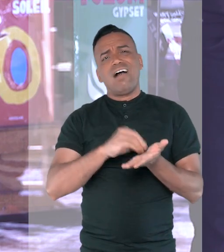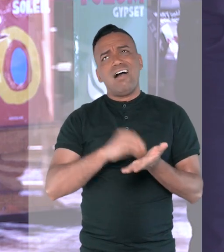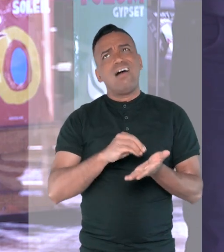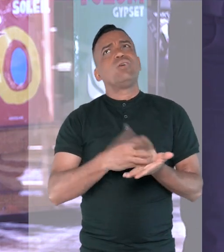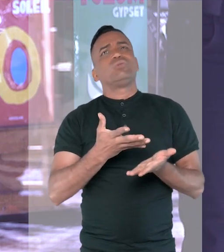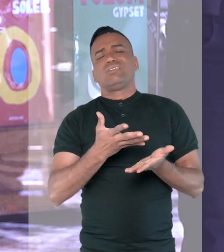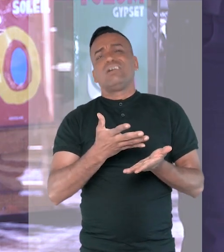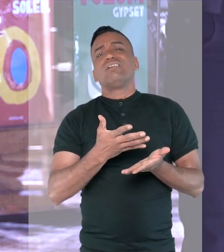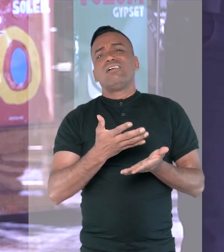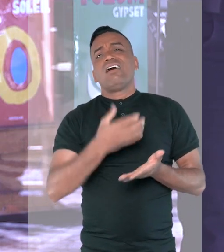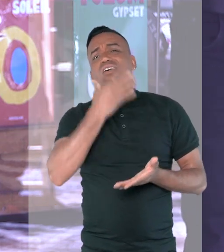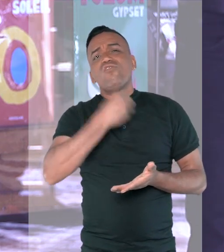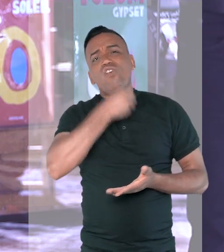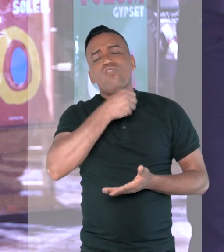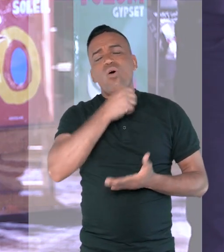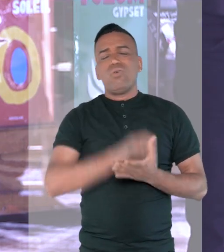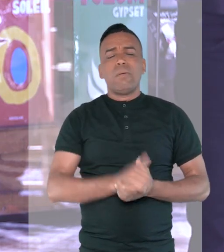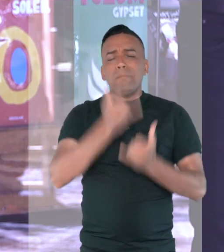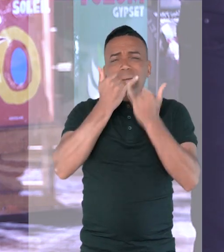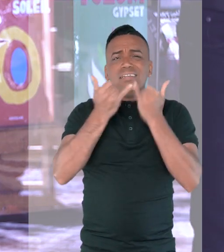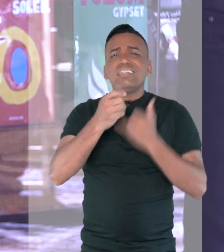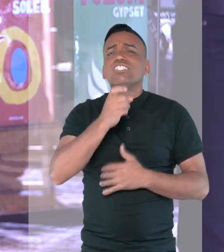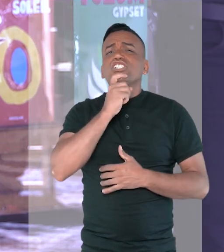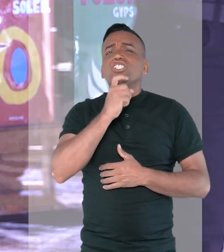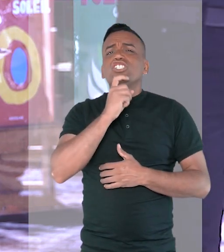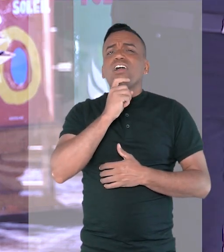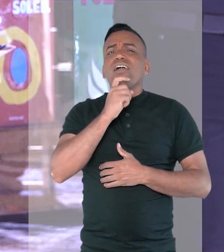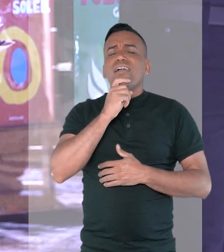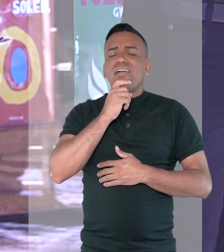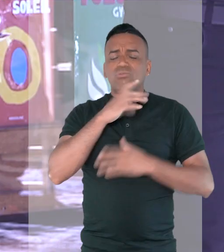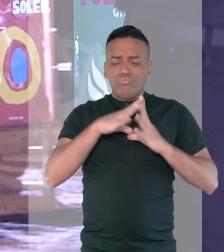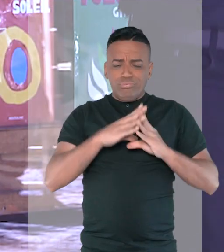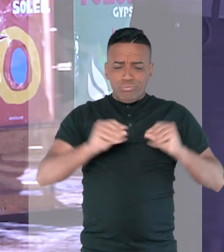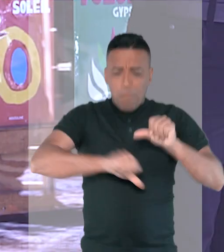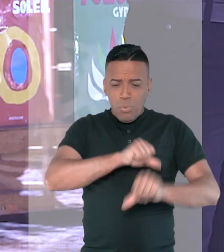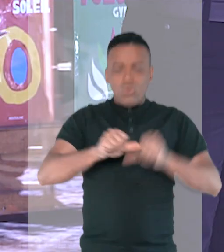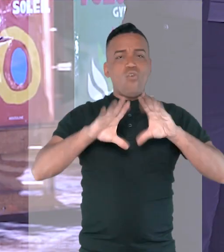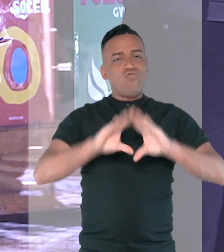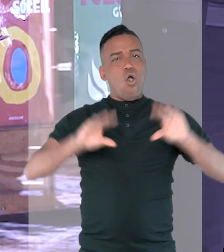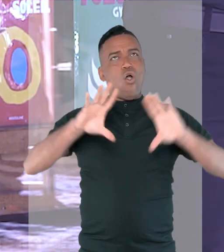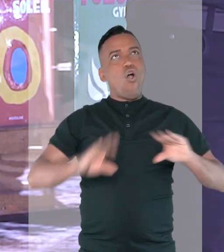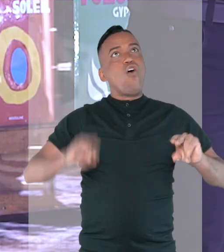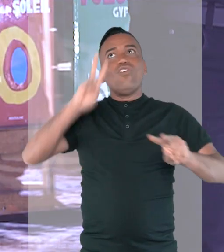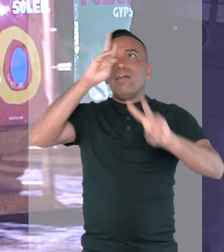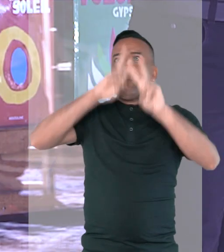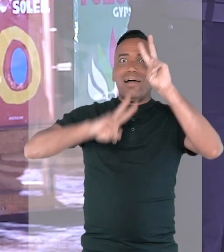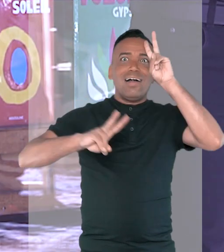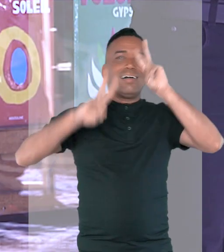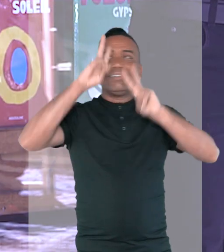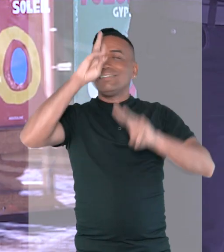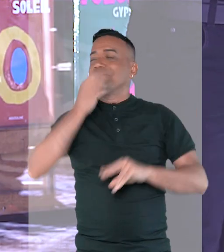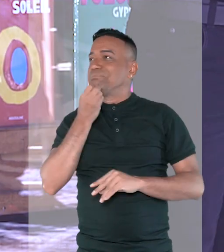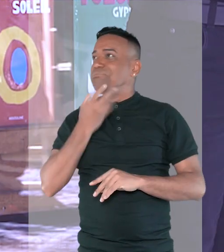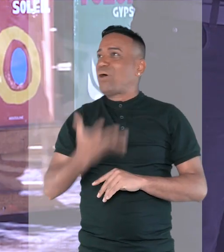avô. Mas aos poucos, essa falta, que parecia um cubo de gelo, se transformou em uma pelúcia macia, cheia de boas